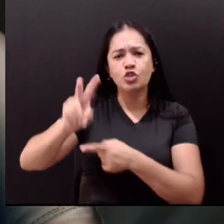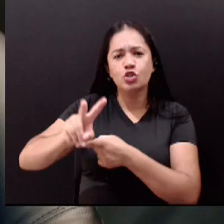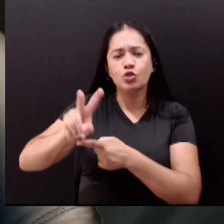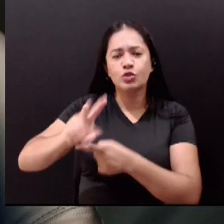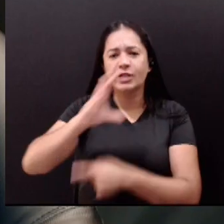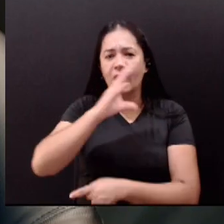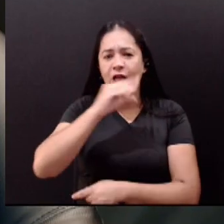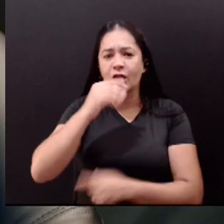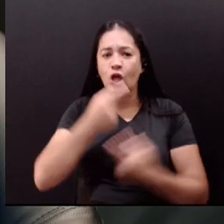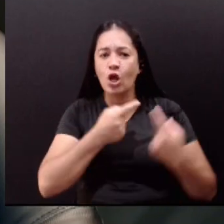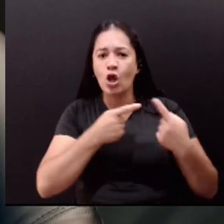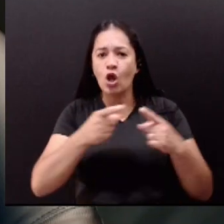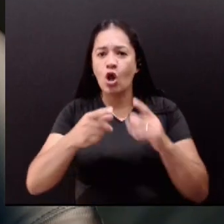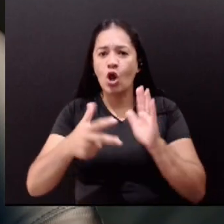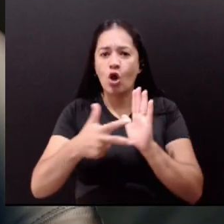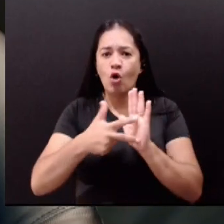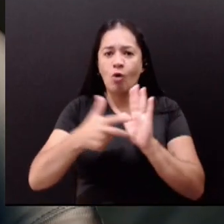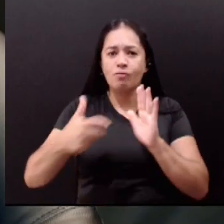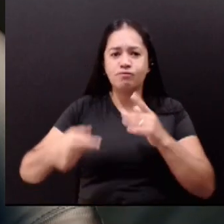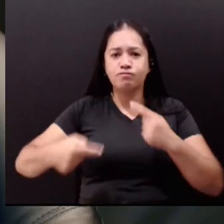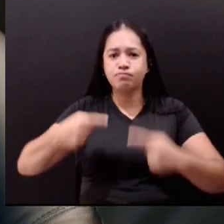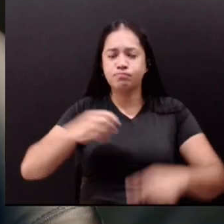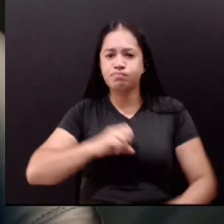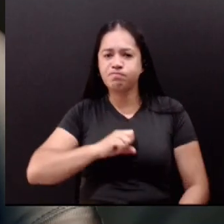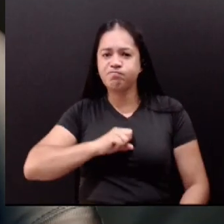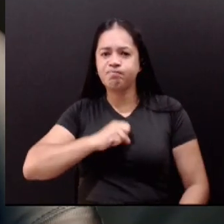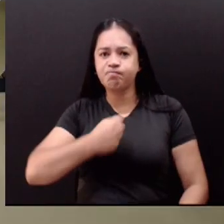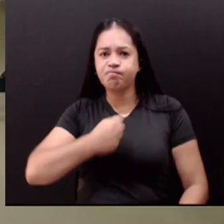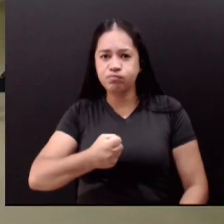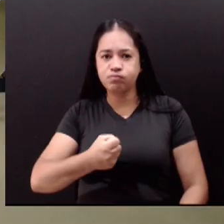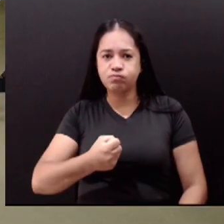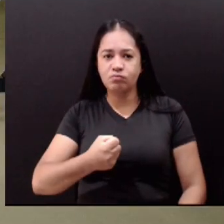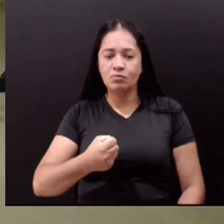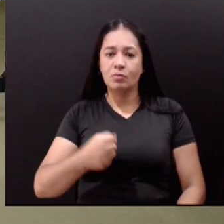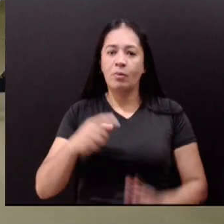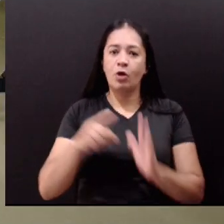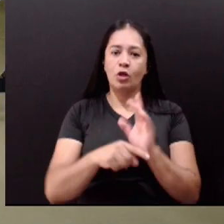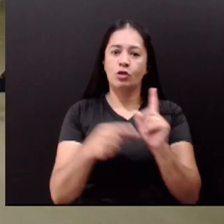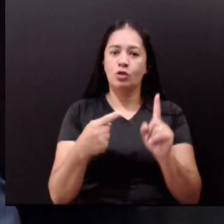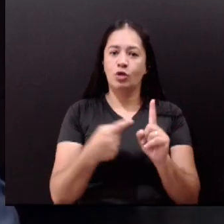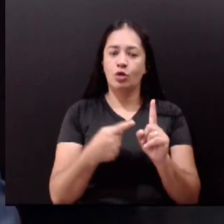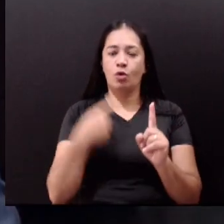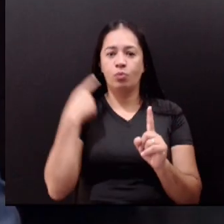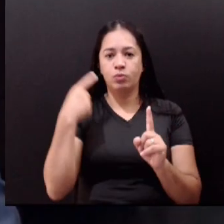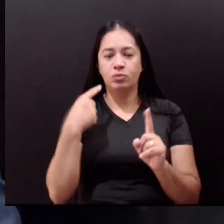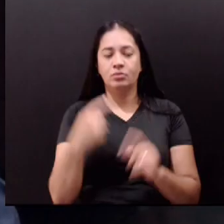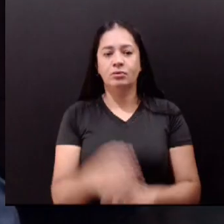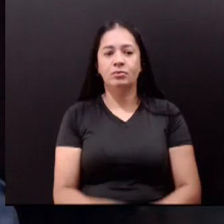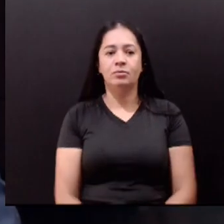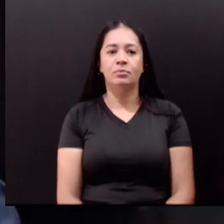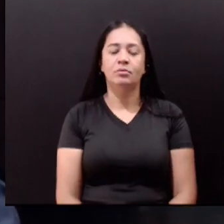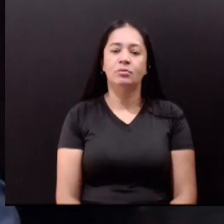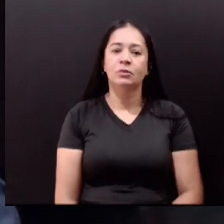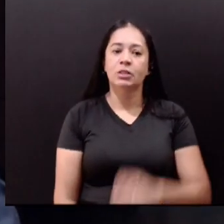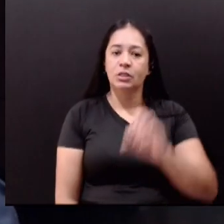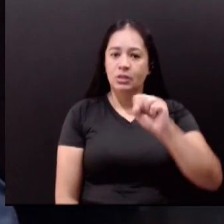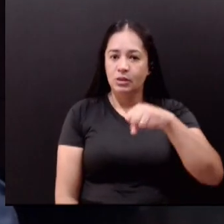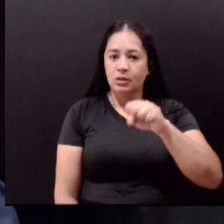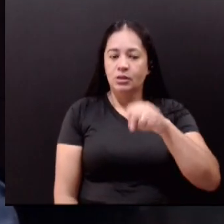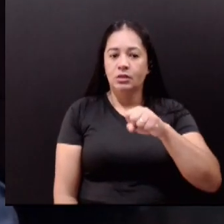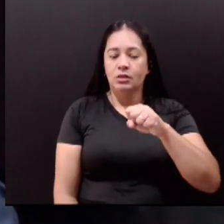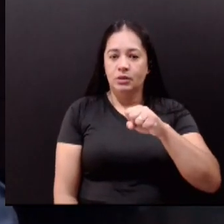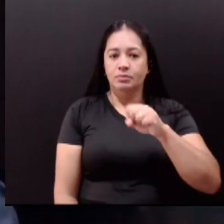e discursos de ódio, direcionado então para o doutor Rodrigo, por gentileza. Sim, existe sim